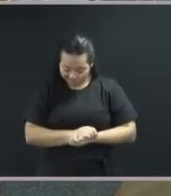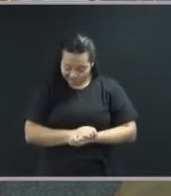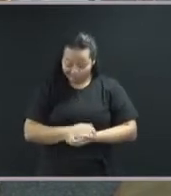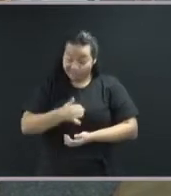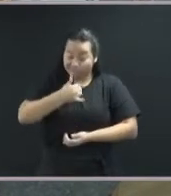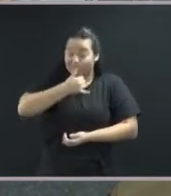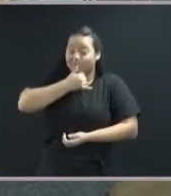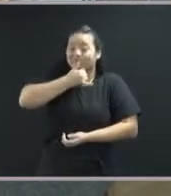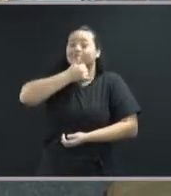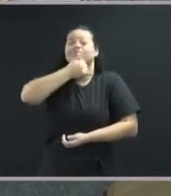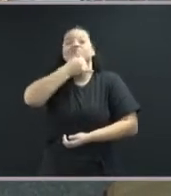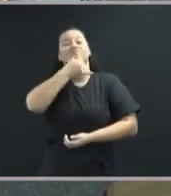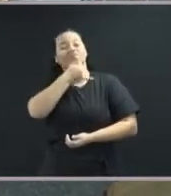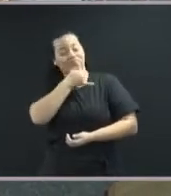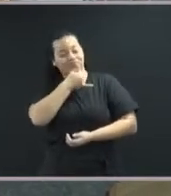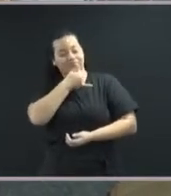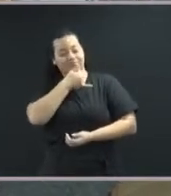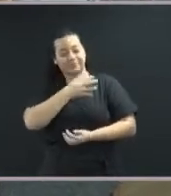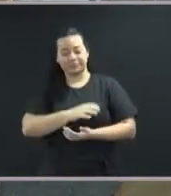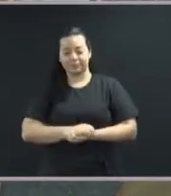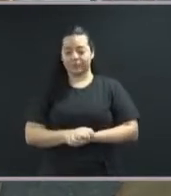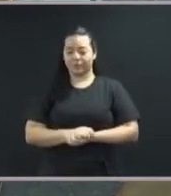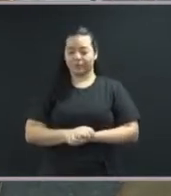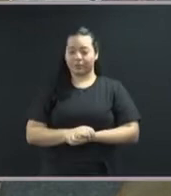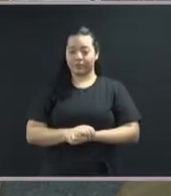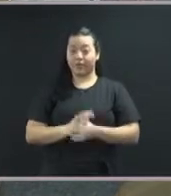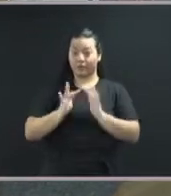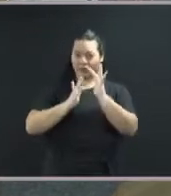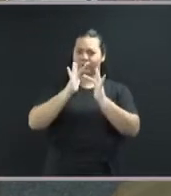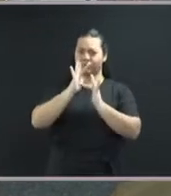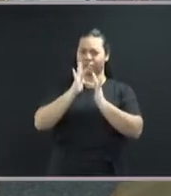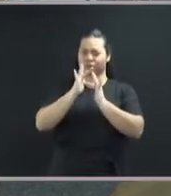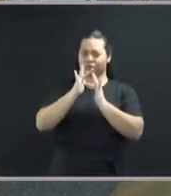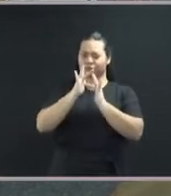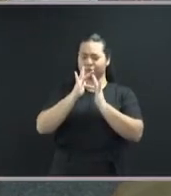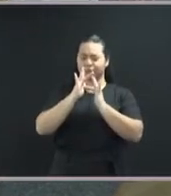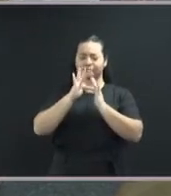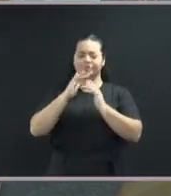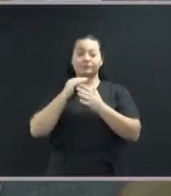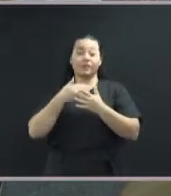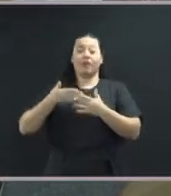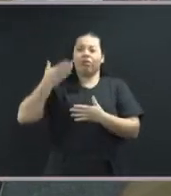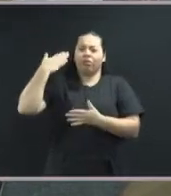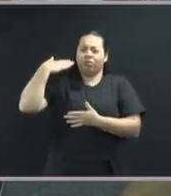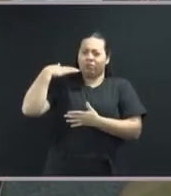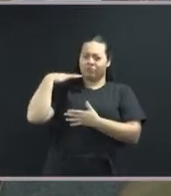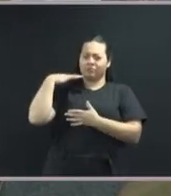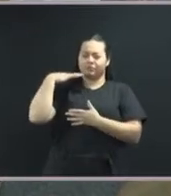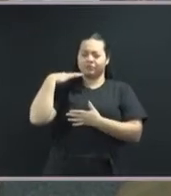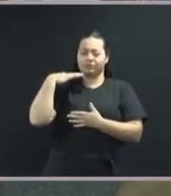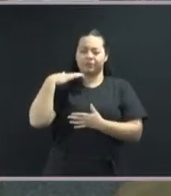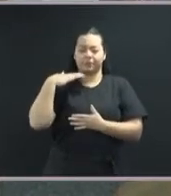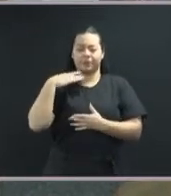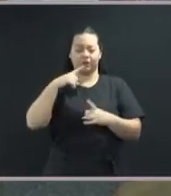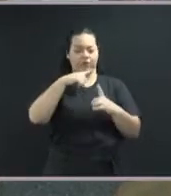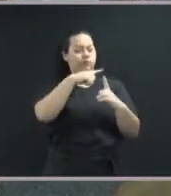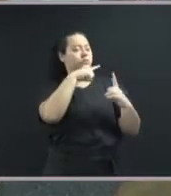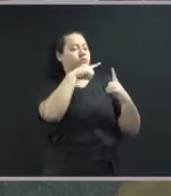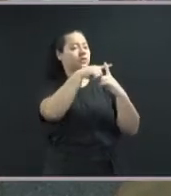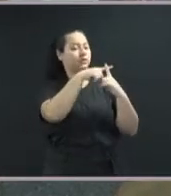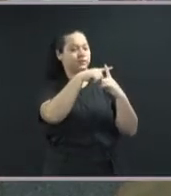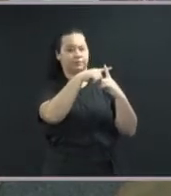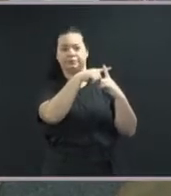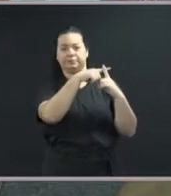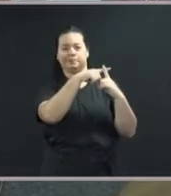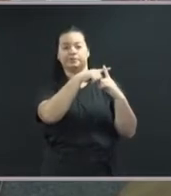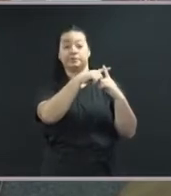e ele diz: Pai, por que me desamparaste? Porque o meu e o teu pecado estava sobre Jesus. E Jesus, que viveu